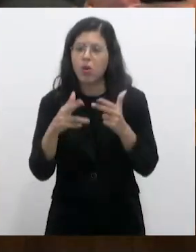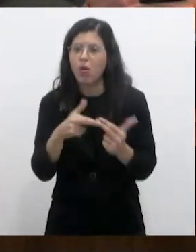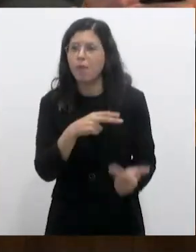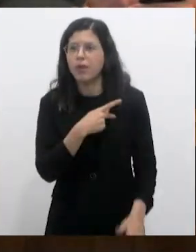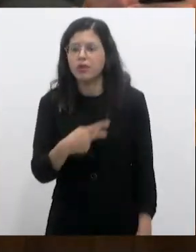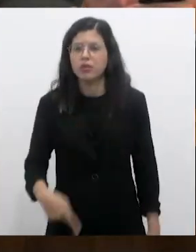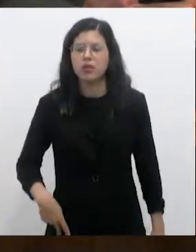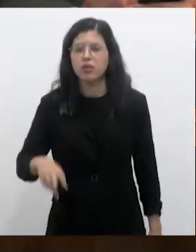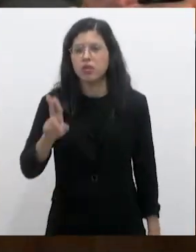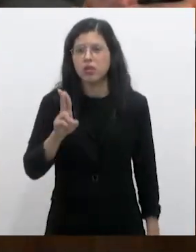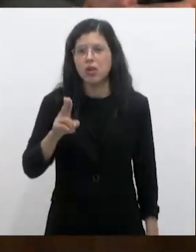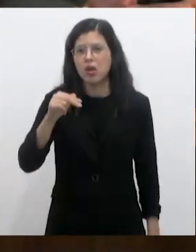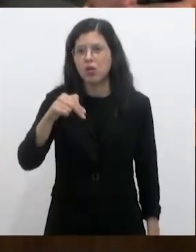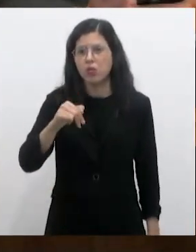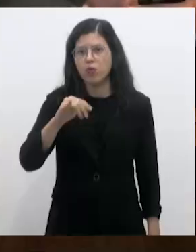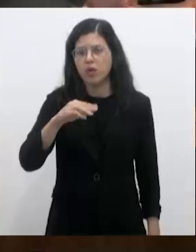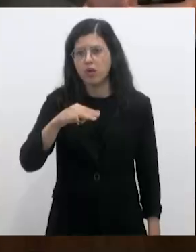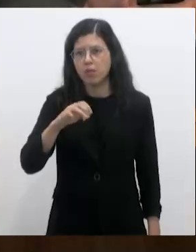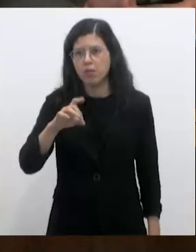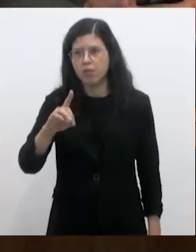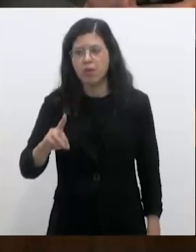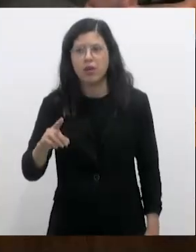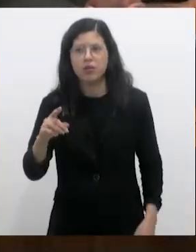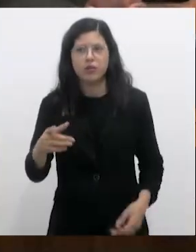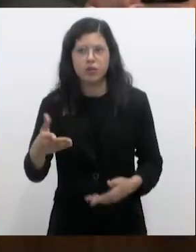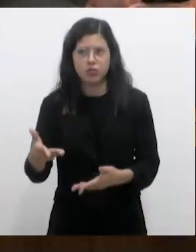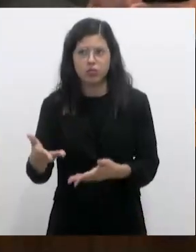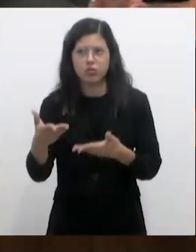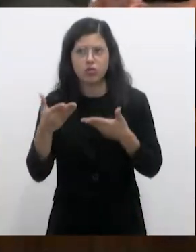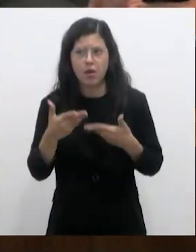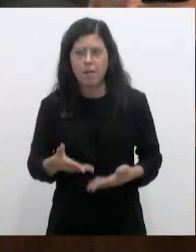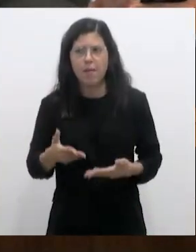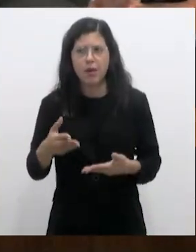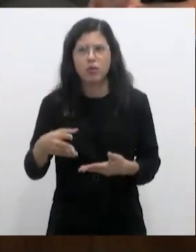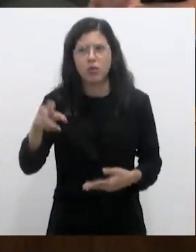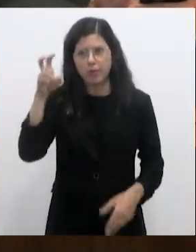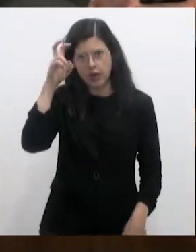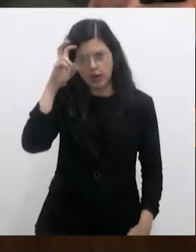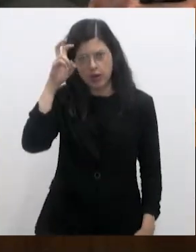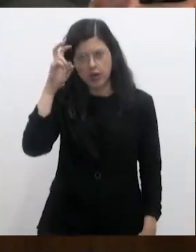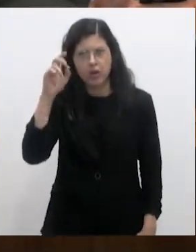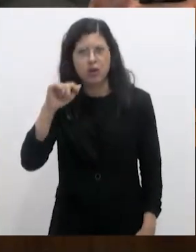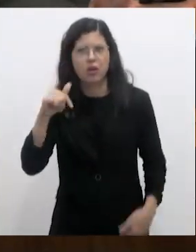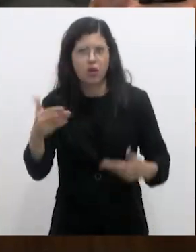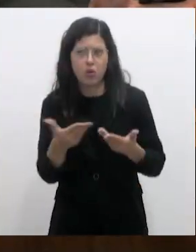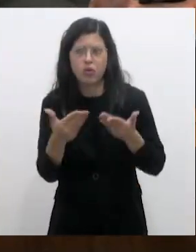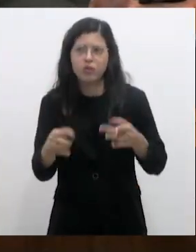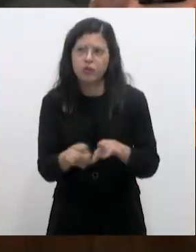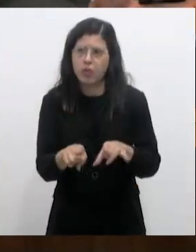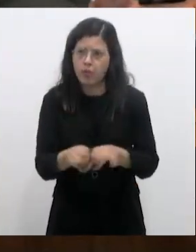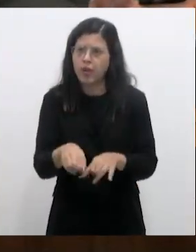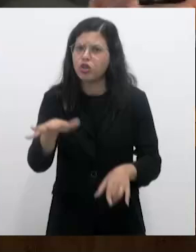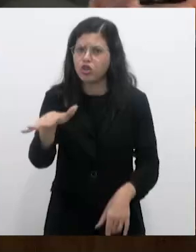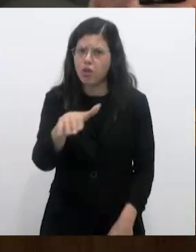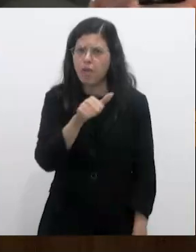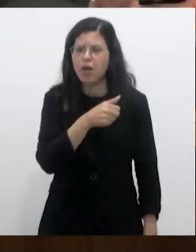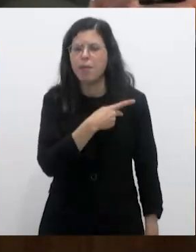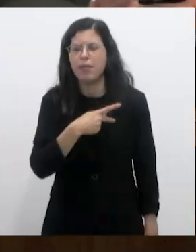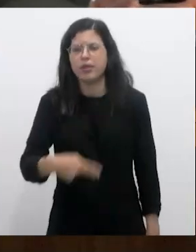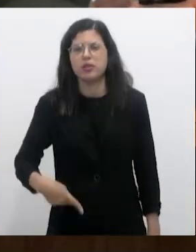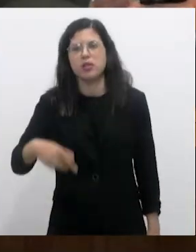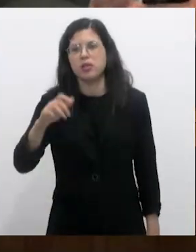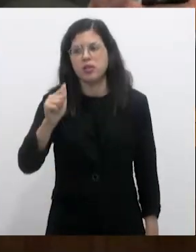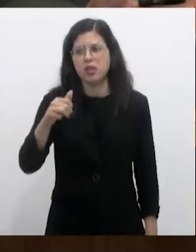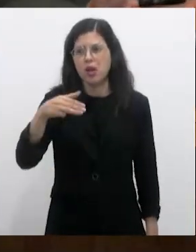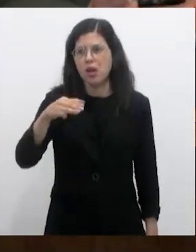está sendo convocado para a próxima quinta-feira, que é hoje, nós também convocaremos o presidente da AMIL, se necessário. Seja o